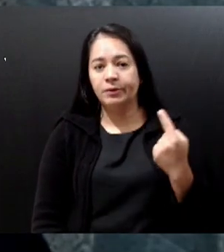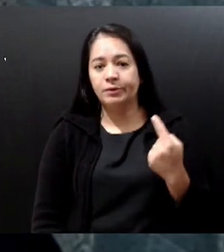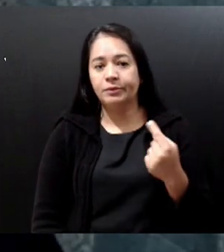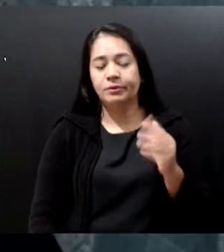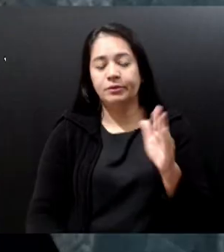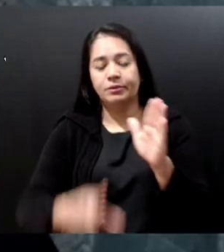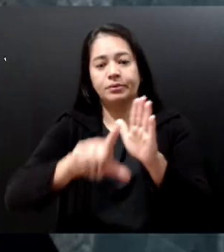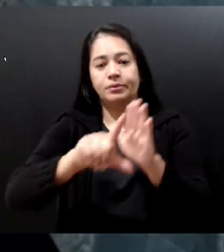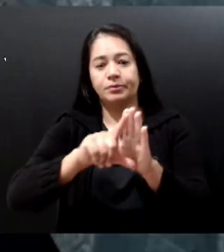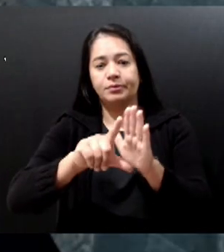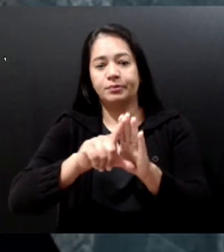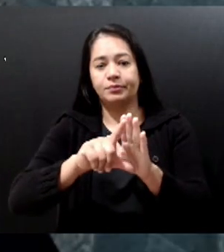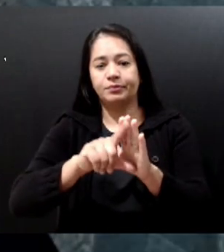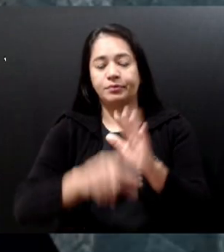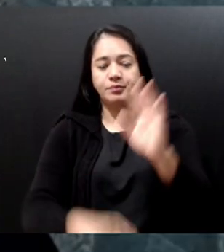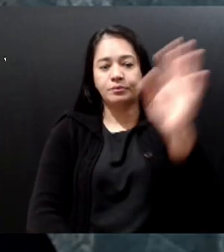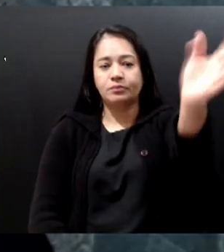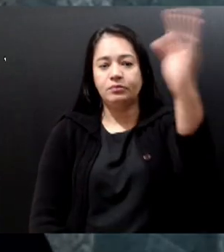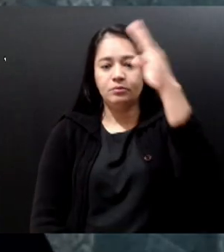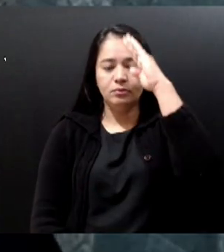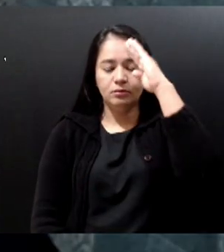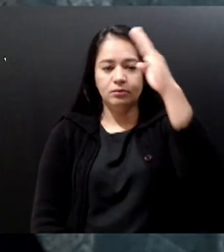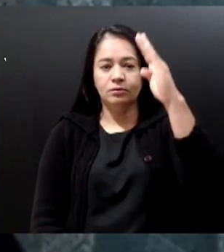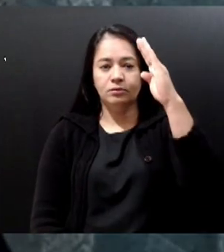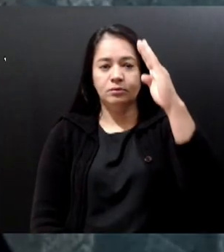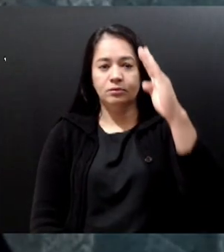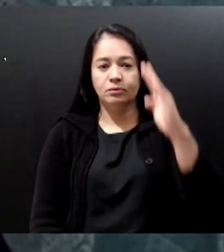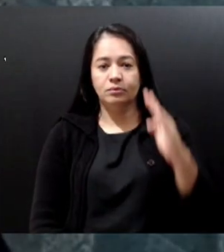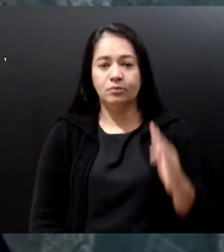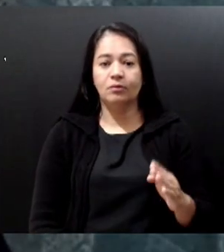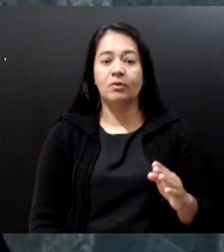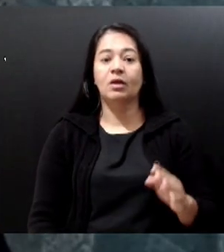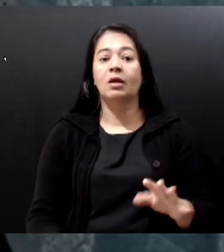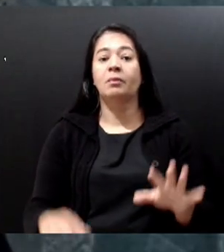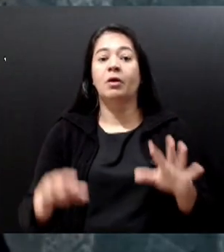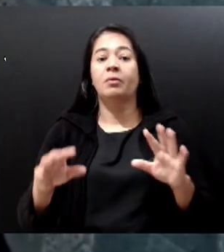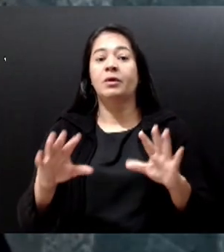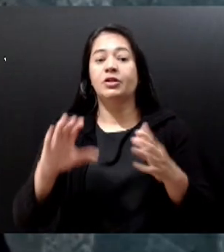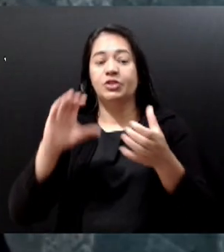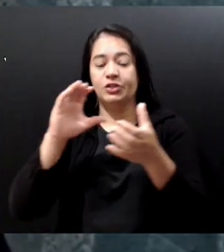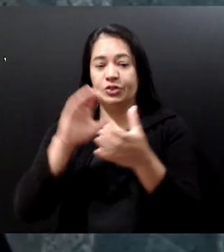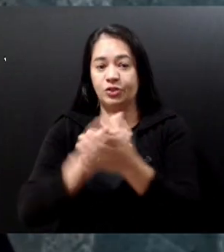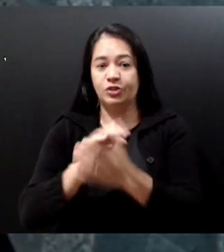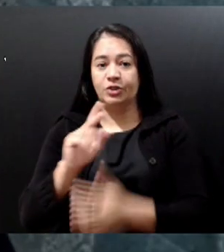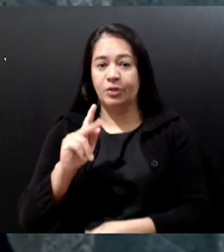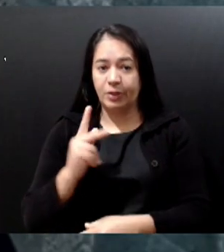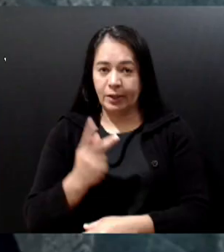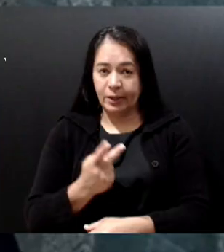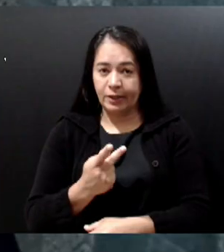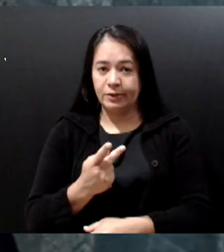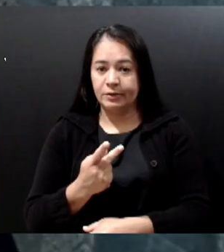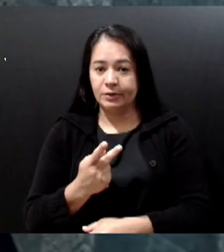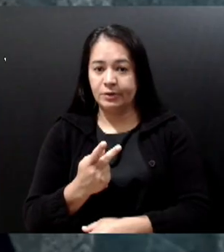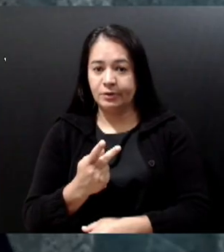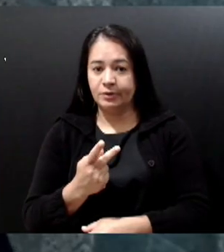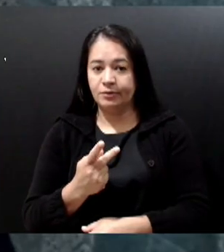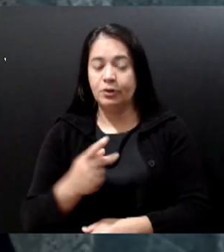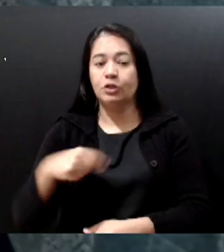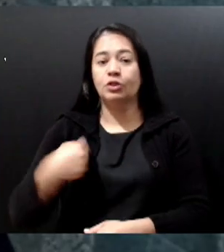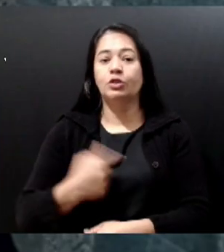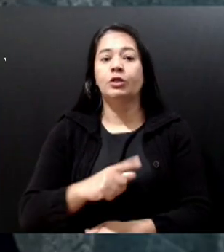principalmente nas uniões homoafetivas, isso não é de muito tempo. Então, a gente tem uma lei no